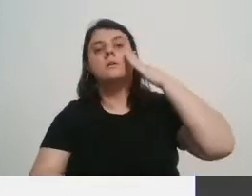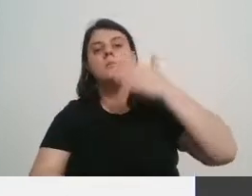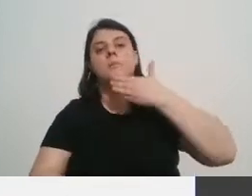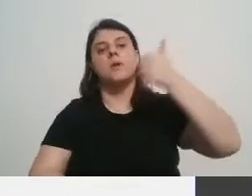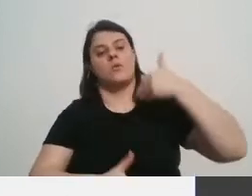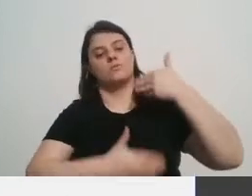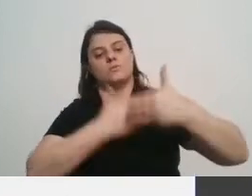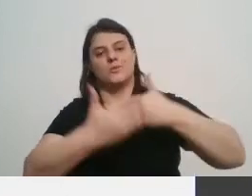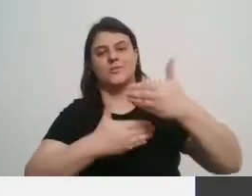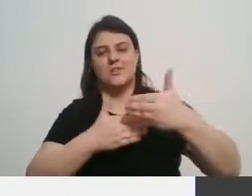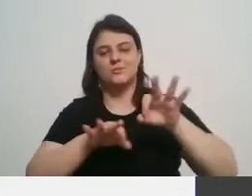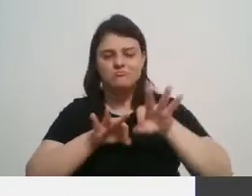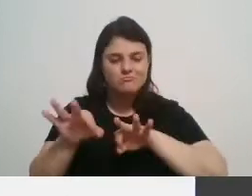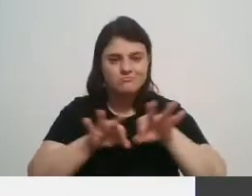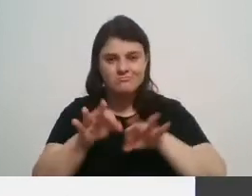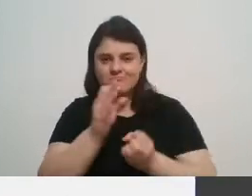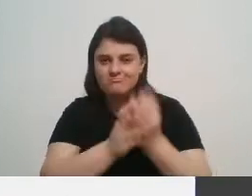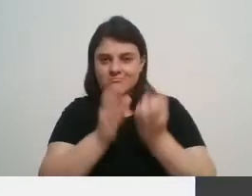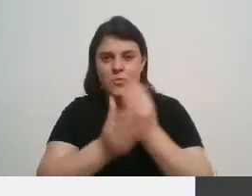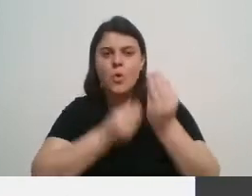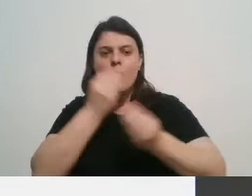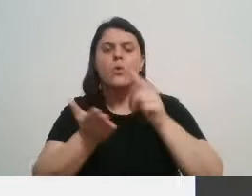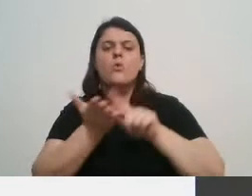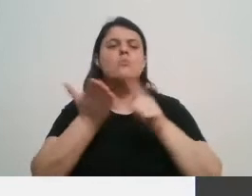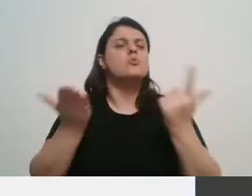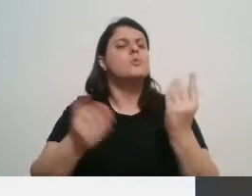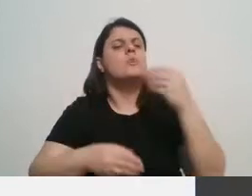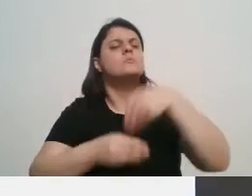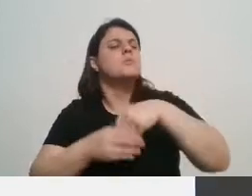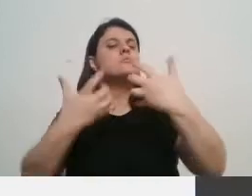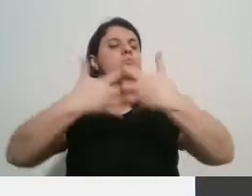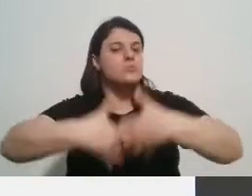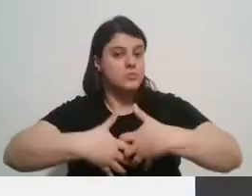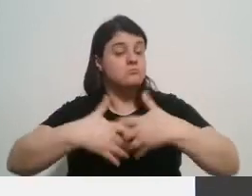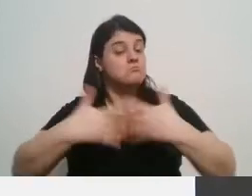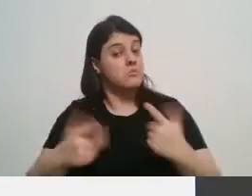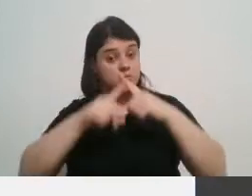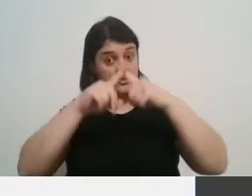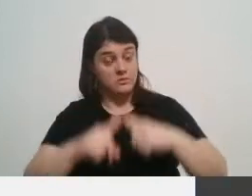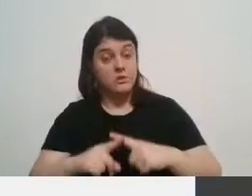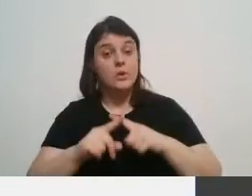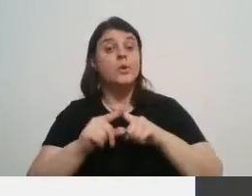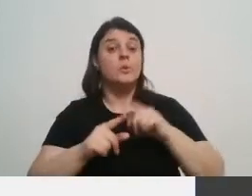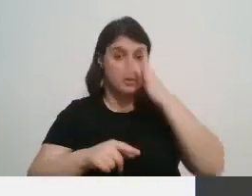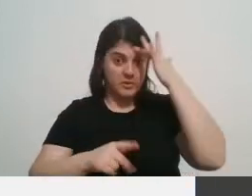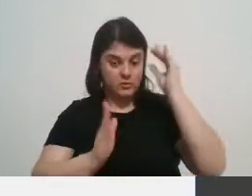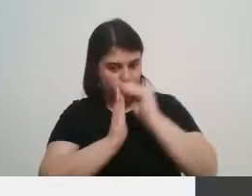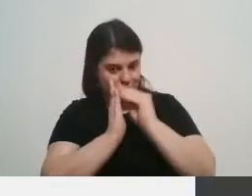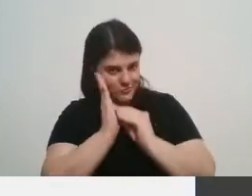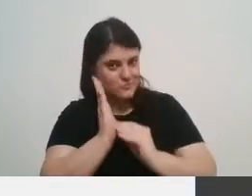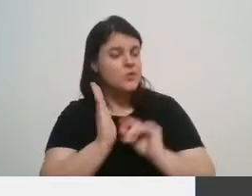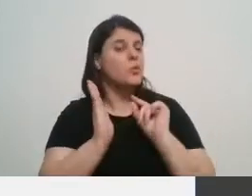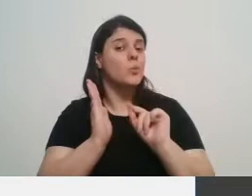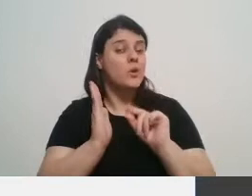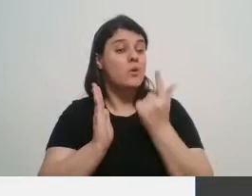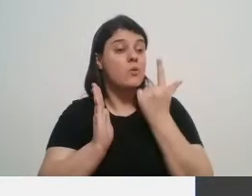produção, entender como o jornal funcionava. Fica só o desafio, né, para o documentalista, de abordar